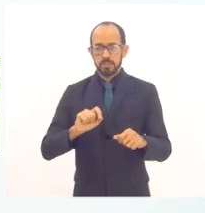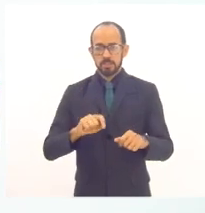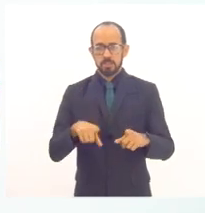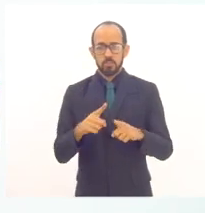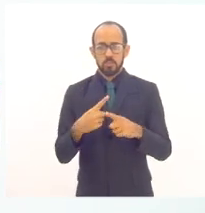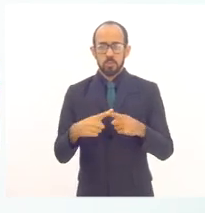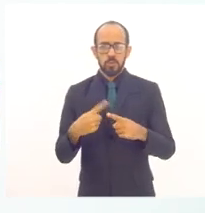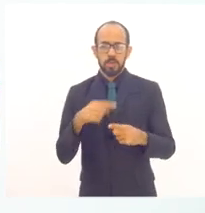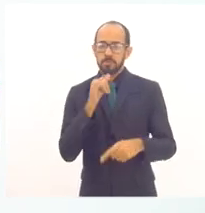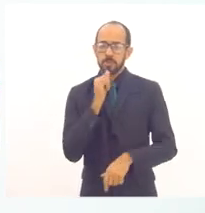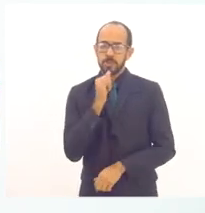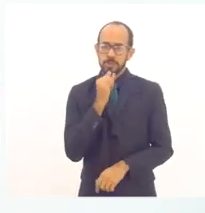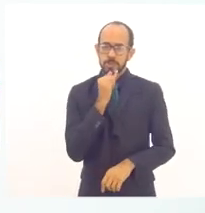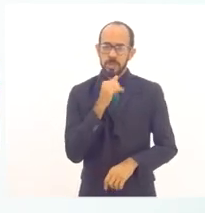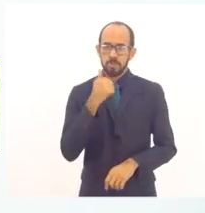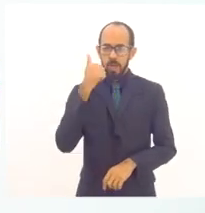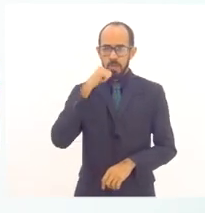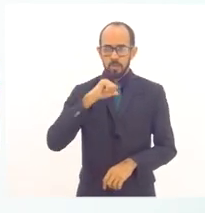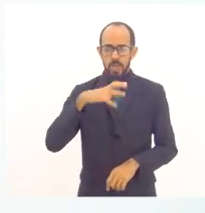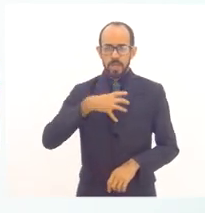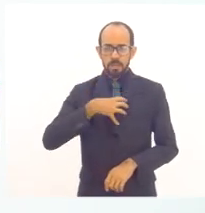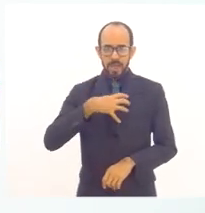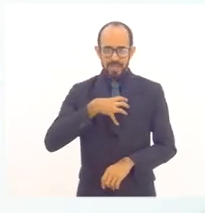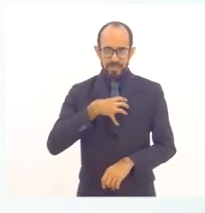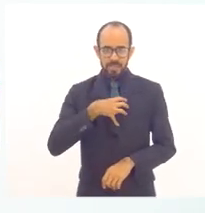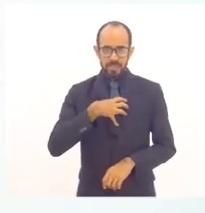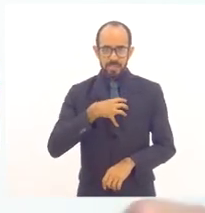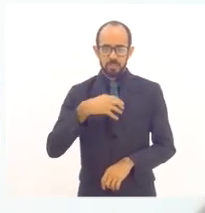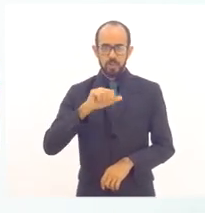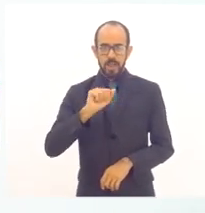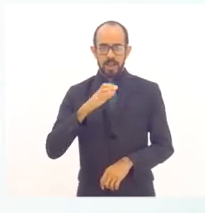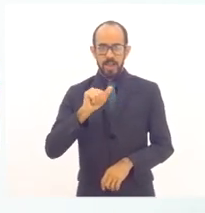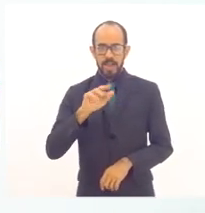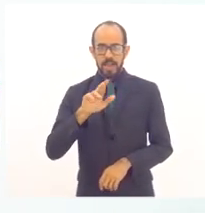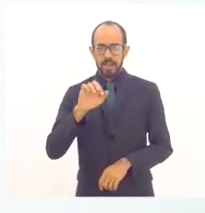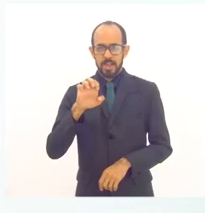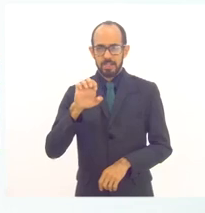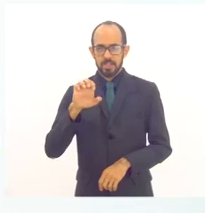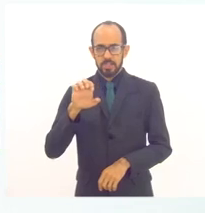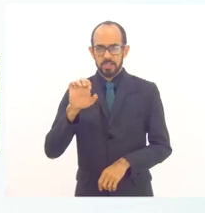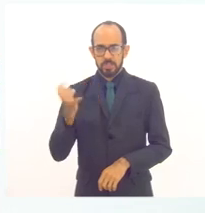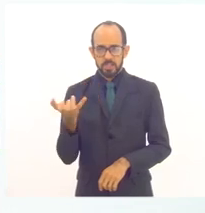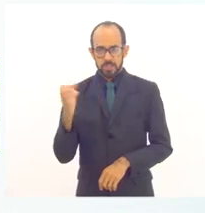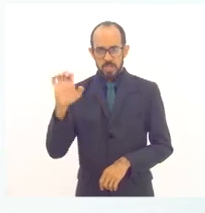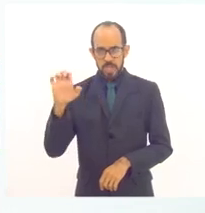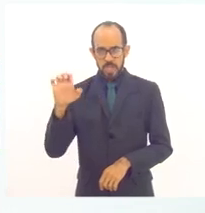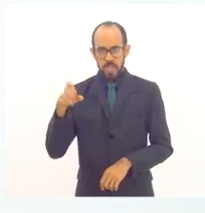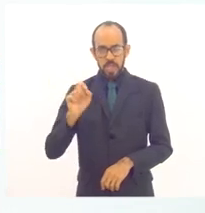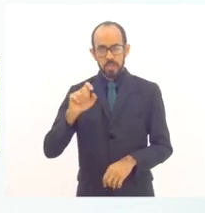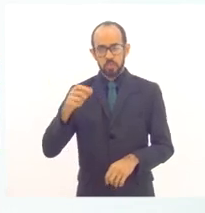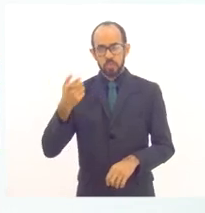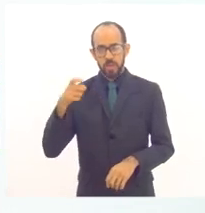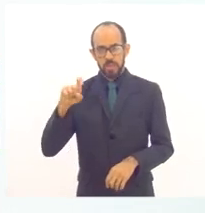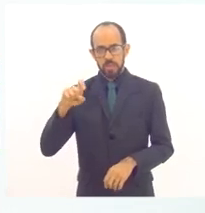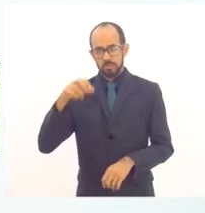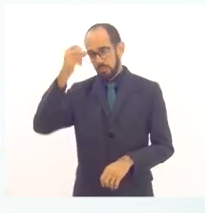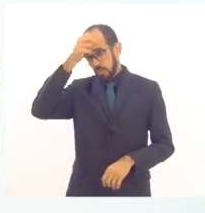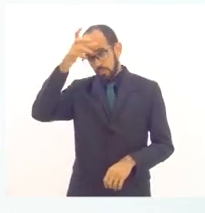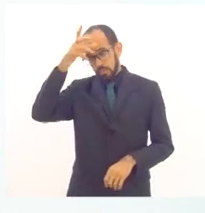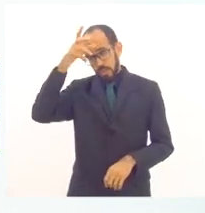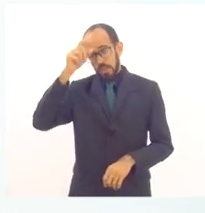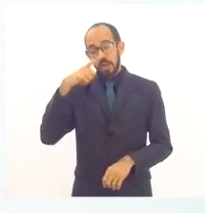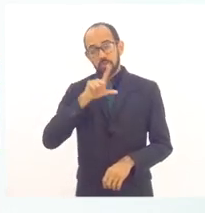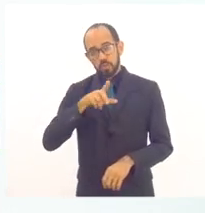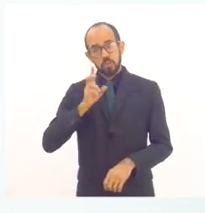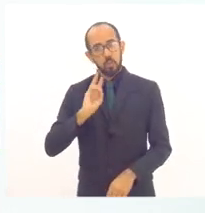Acarajé, apesar da perseguição do Bolinho de Jesus, apesar da perseguição do ex-prefeito da cidade do Rio de Janeiro contra as baianas, elas